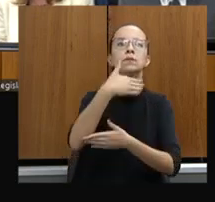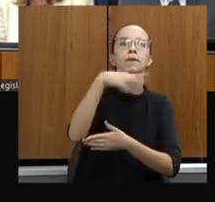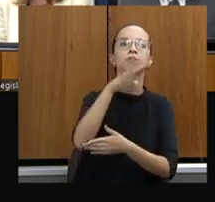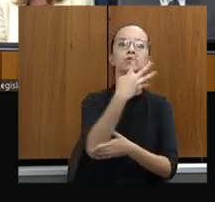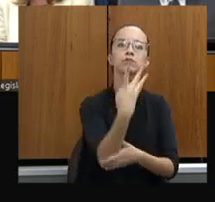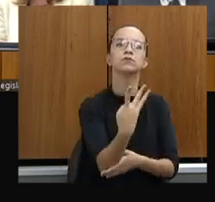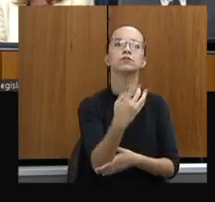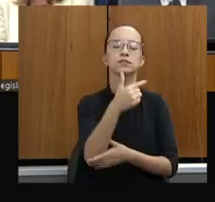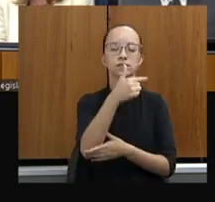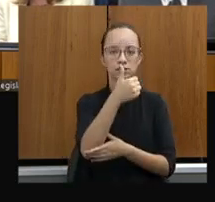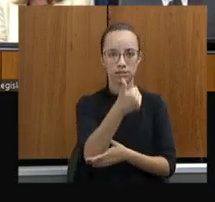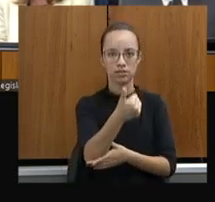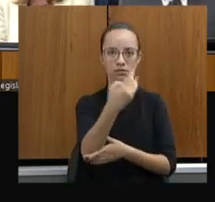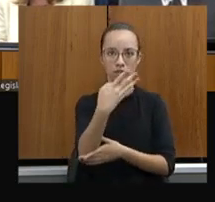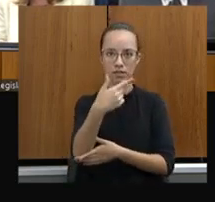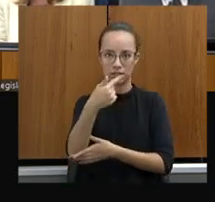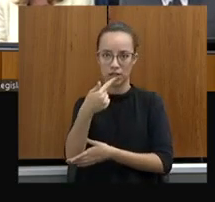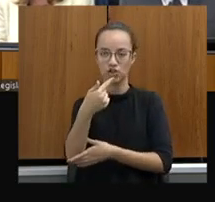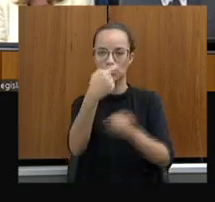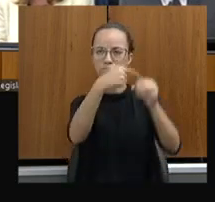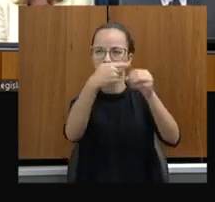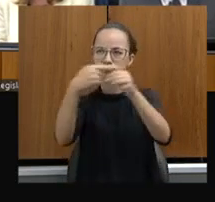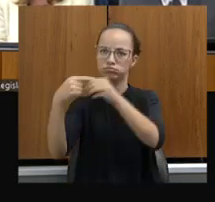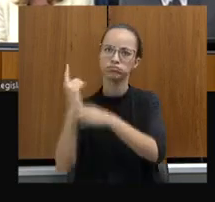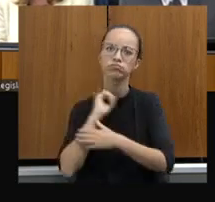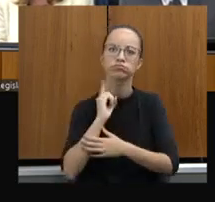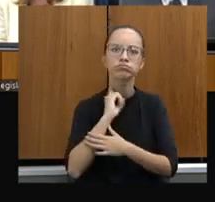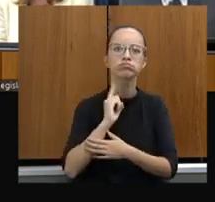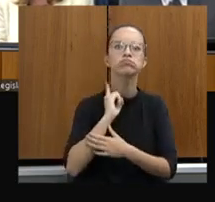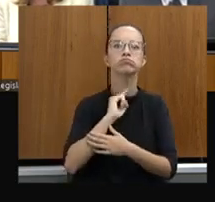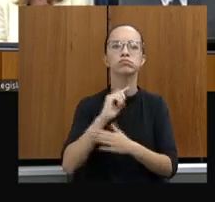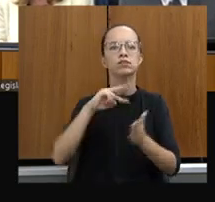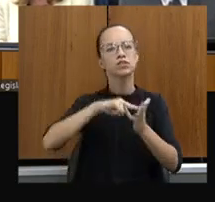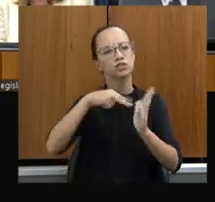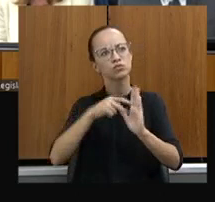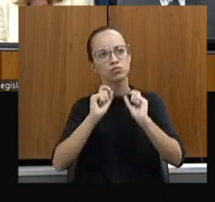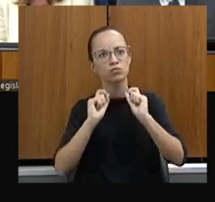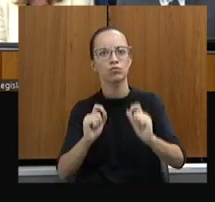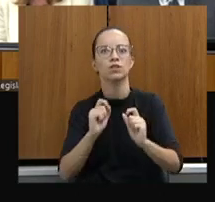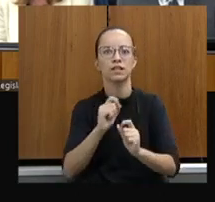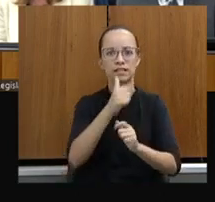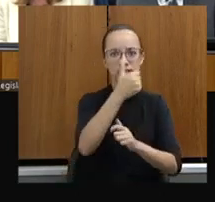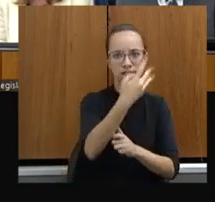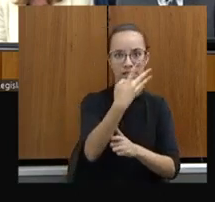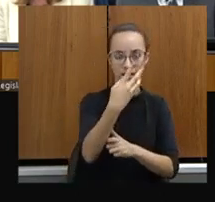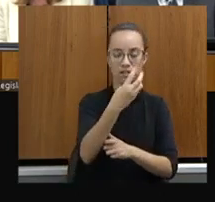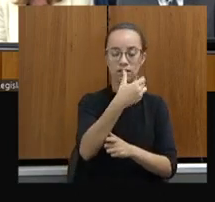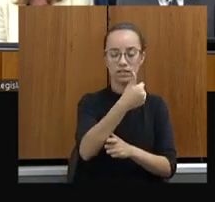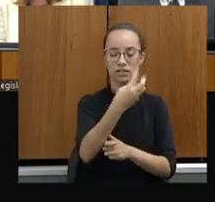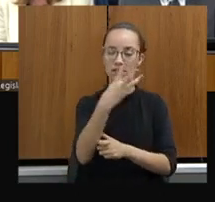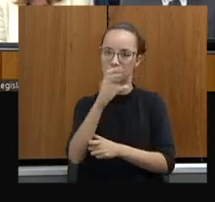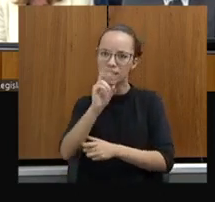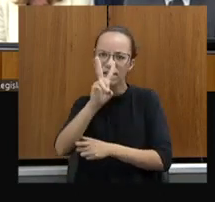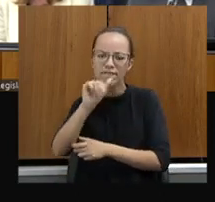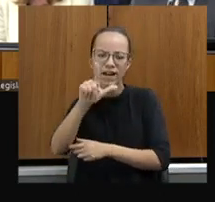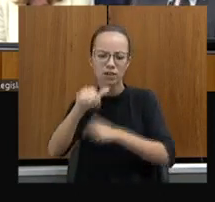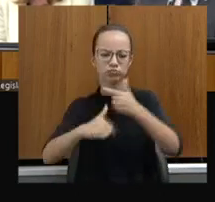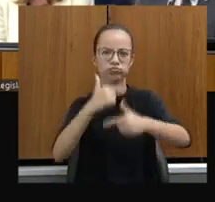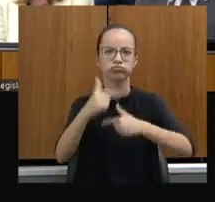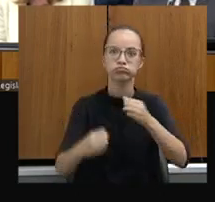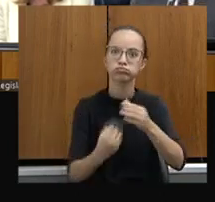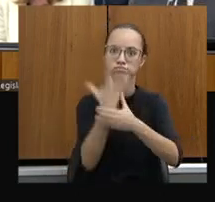147 municípios do nosso estado e gerando mais de 130 mil empregos diretos e 187